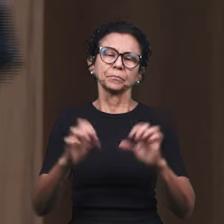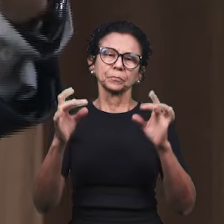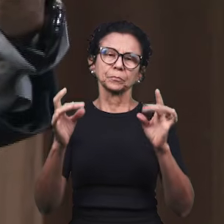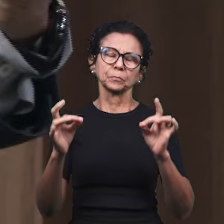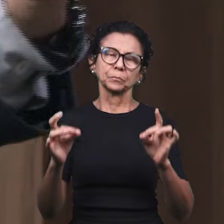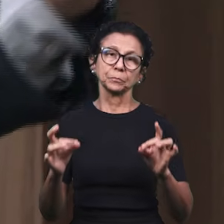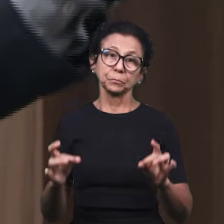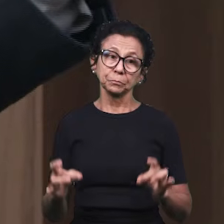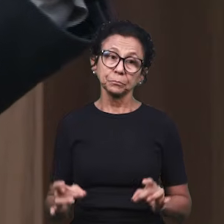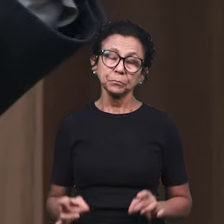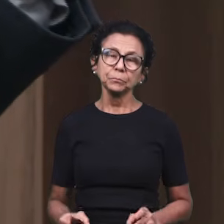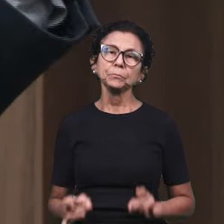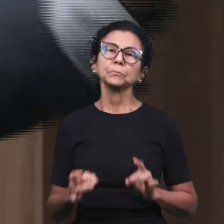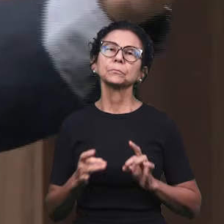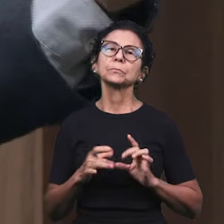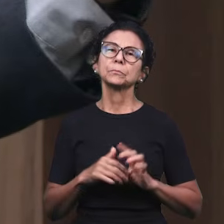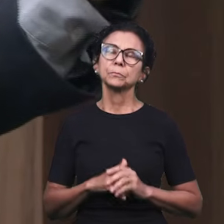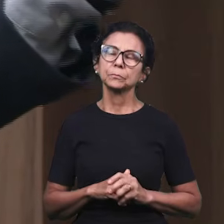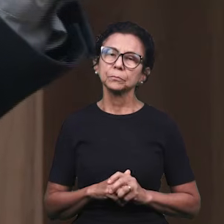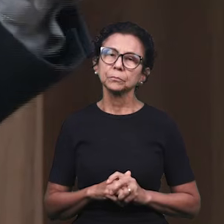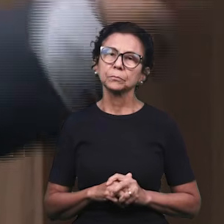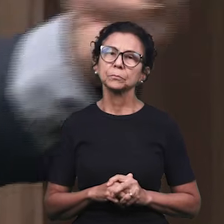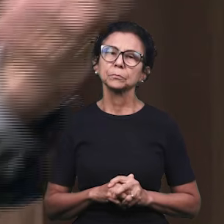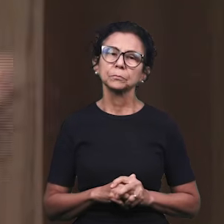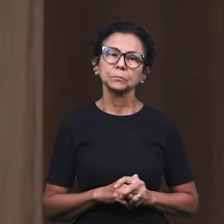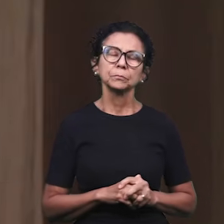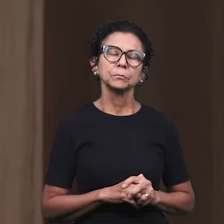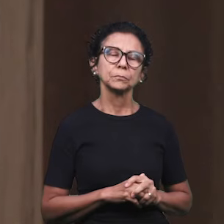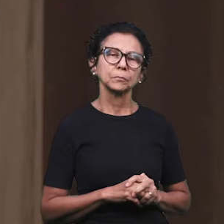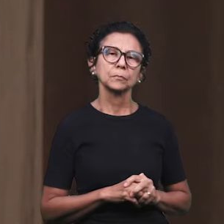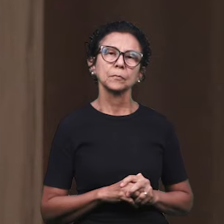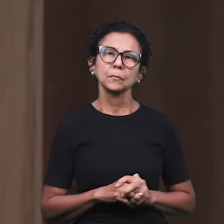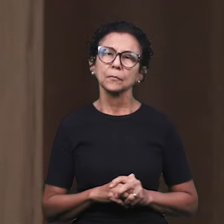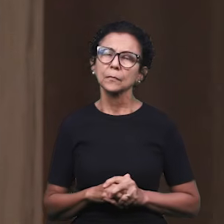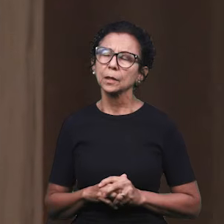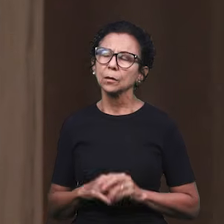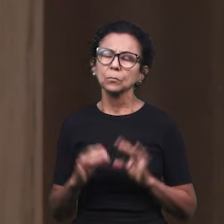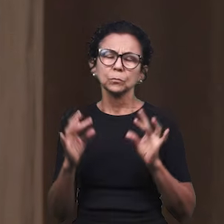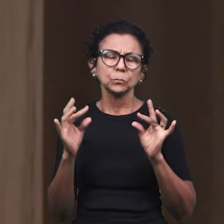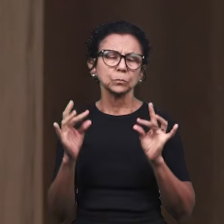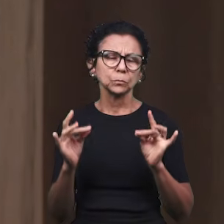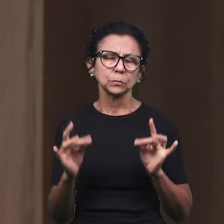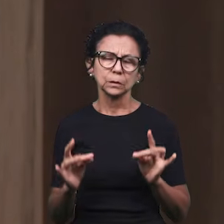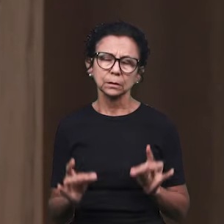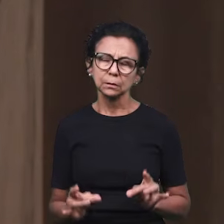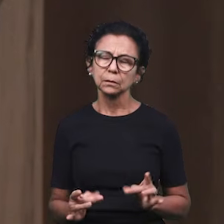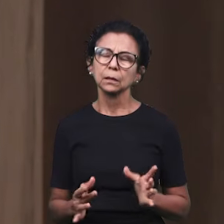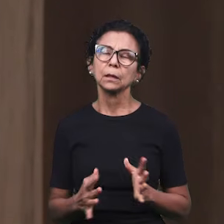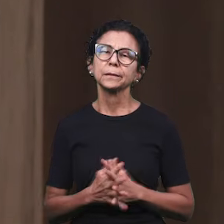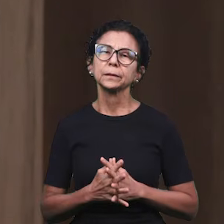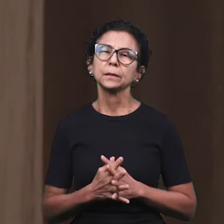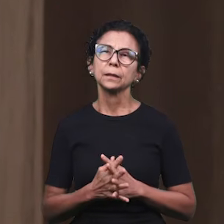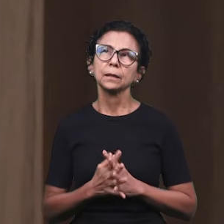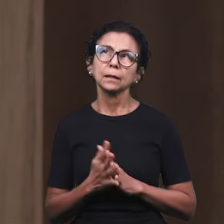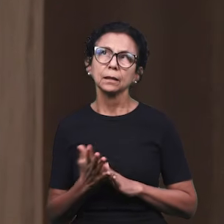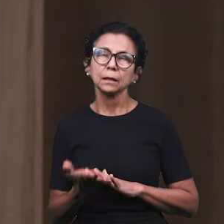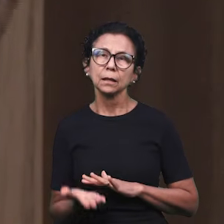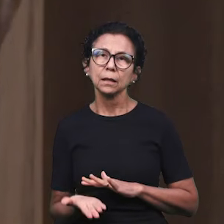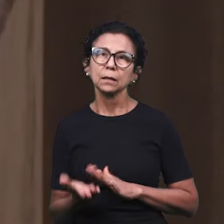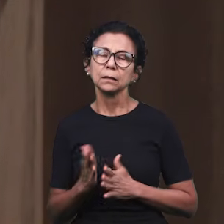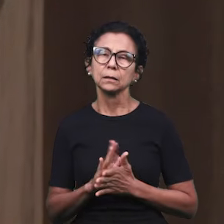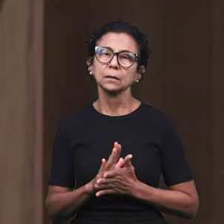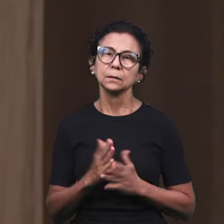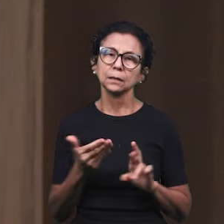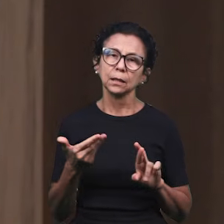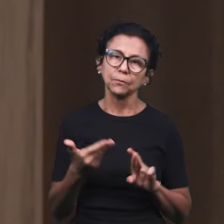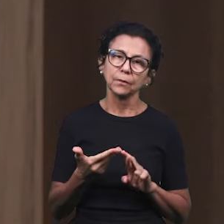a vida do homem dos tempos de Jesus, mostrando quão fiel e quão